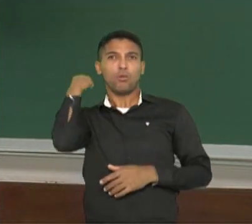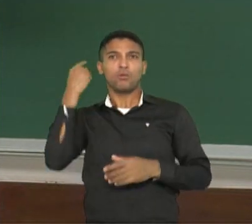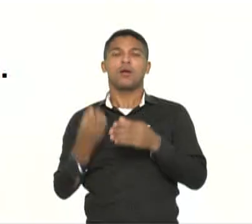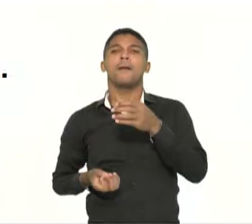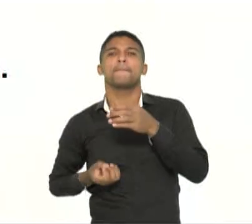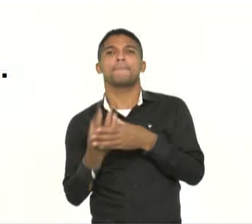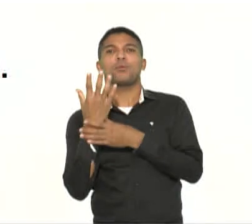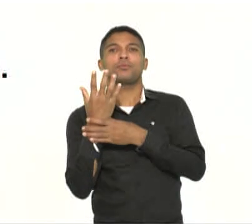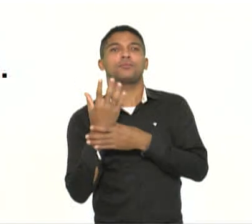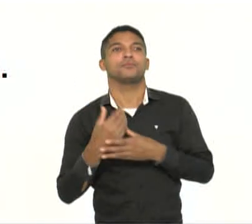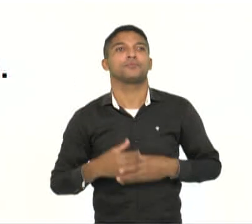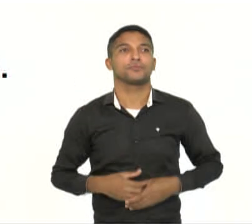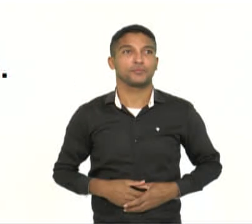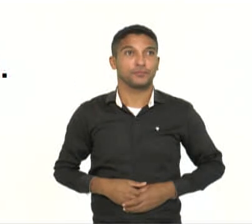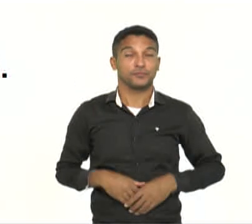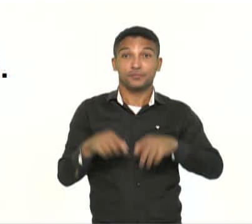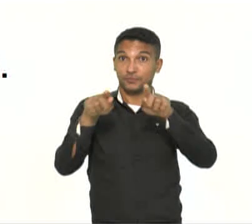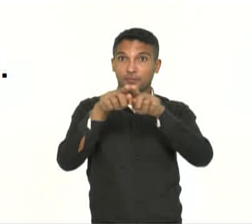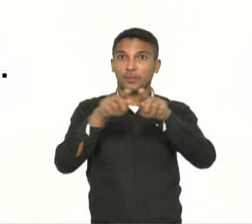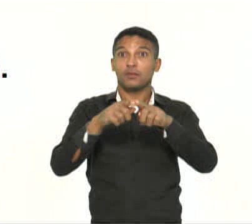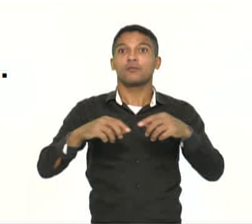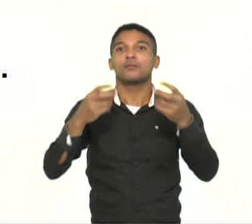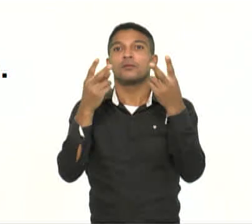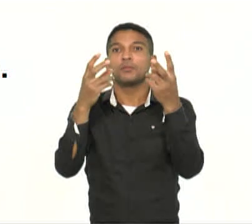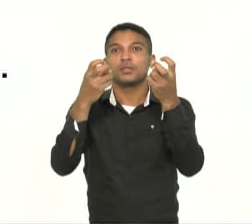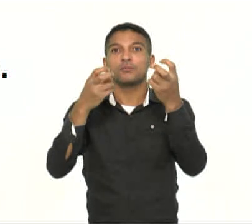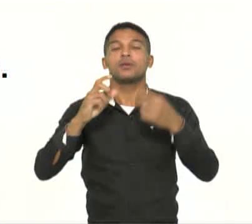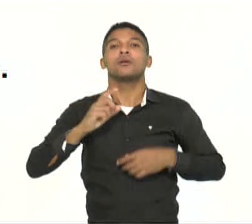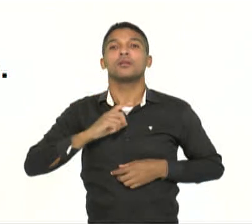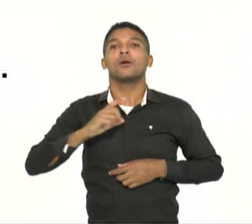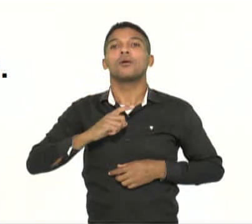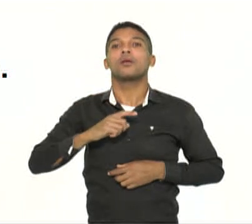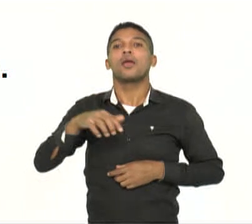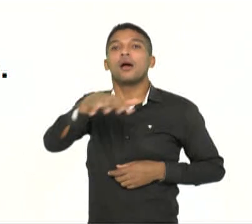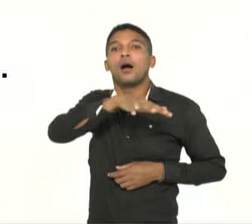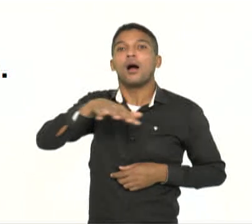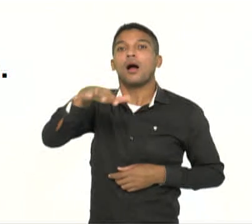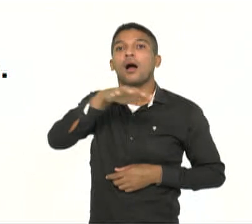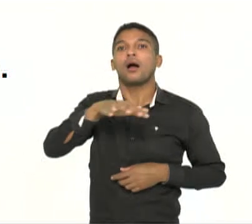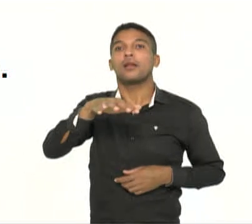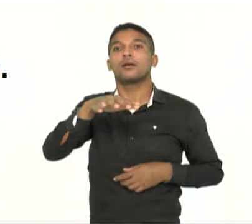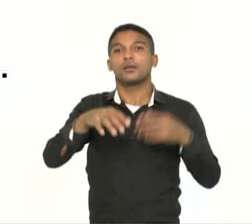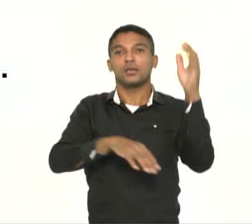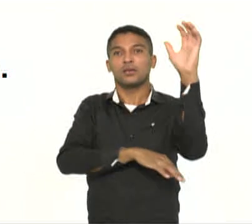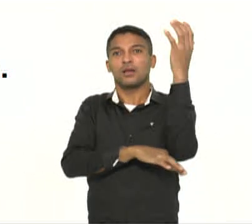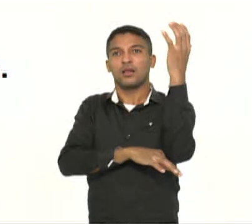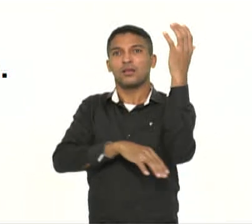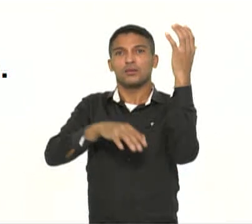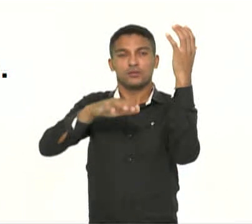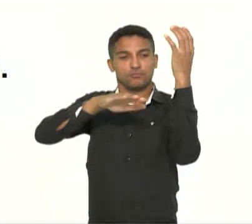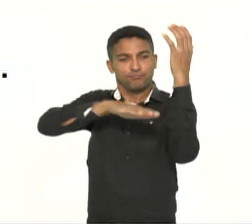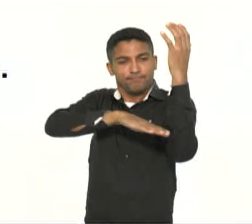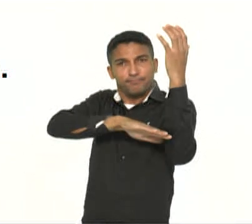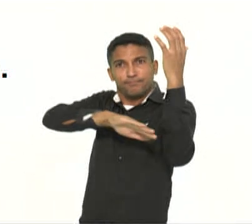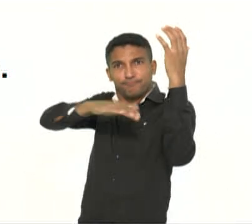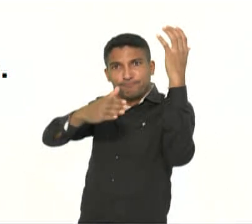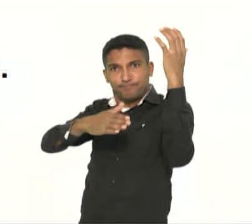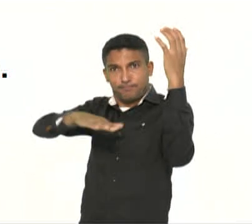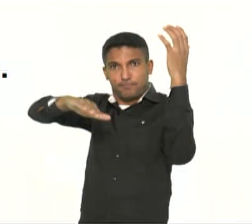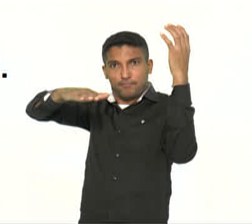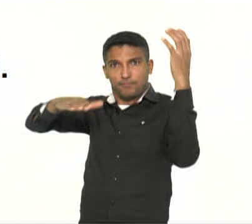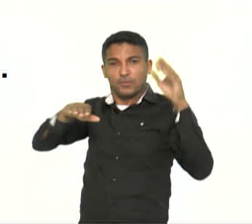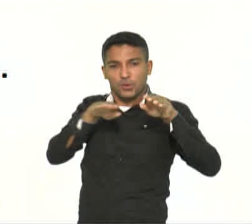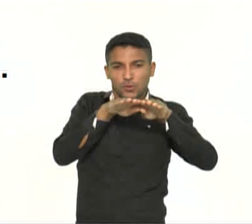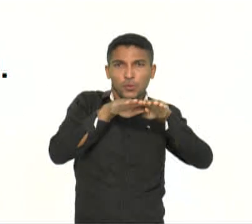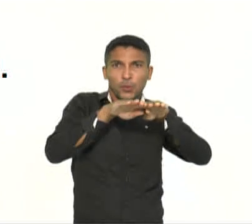que, predominantemente, constituído por áreas de planalto, com solos de elevada profundidade, em função do longo tempo